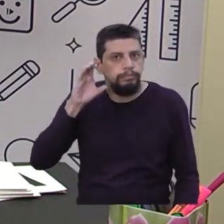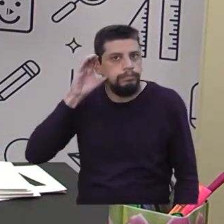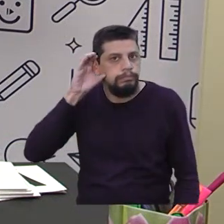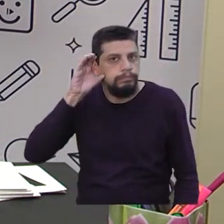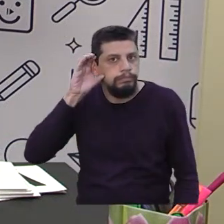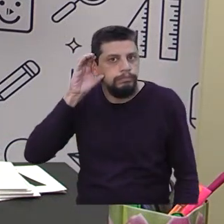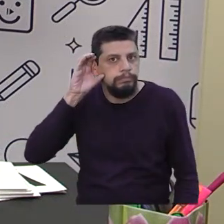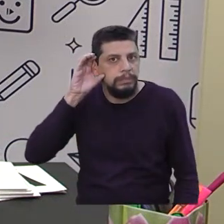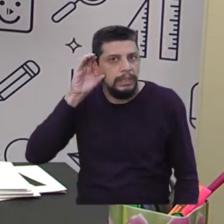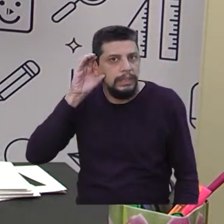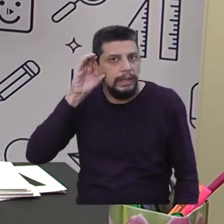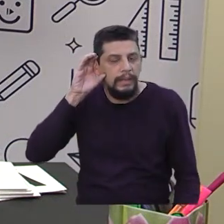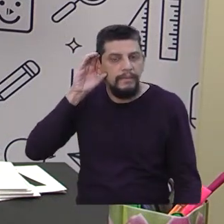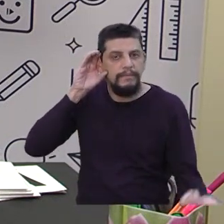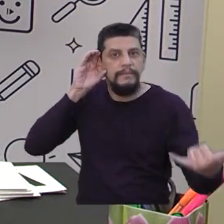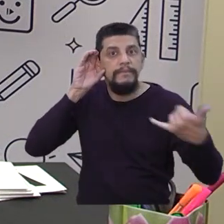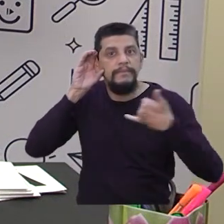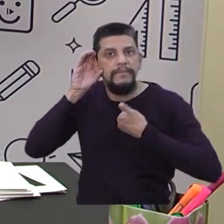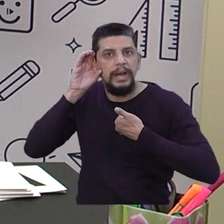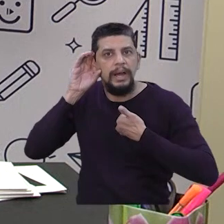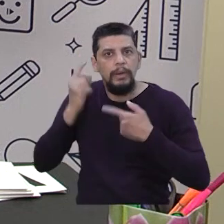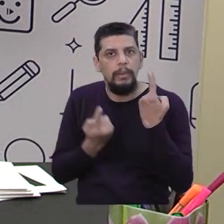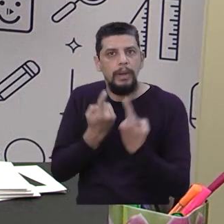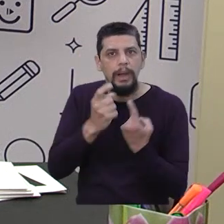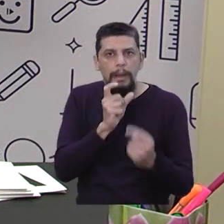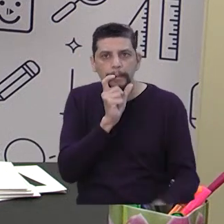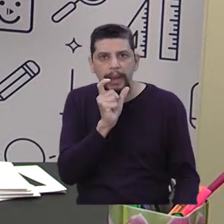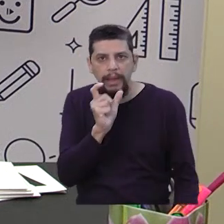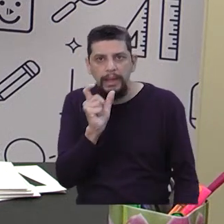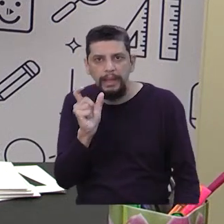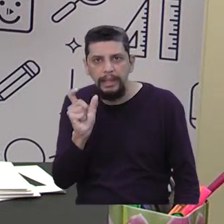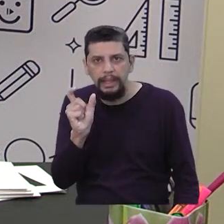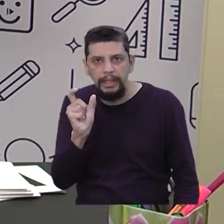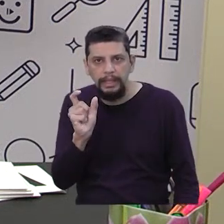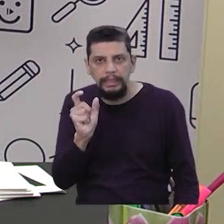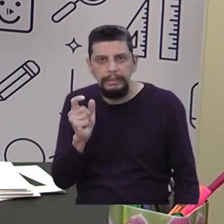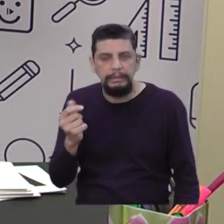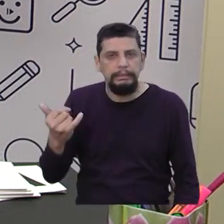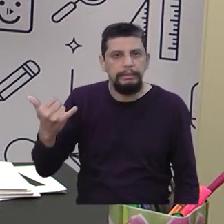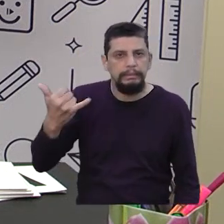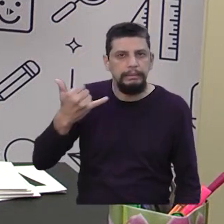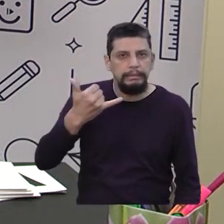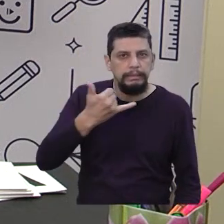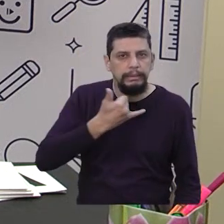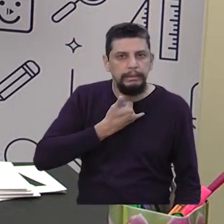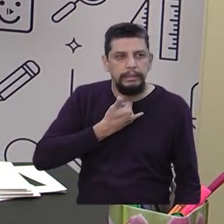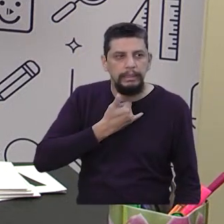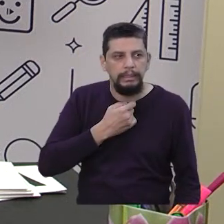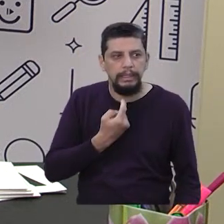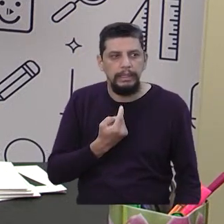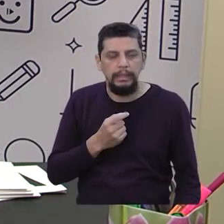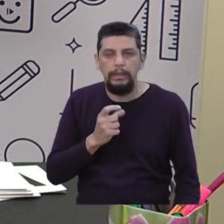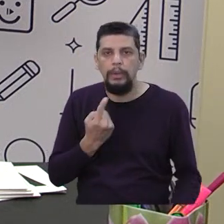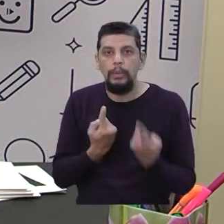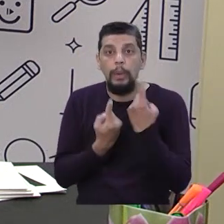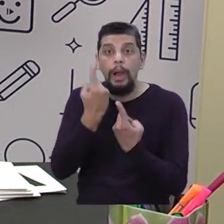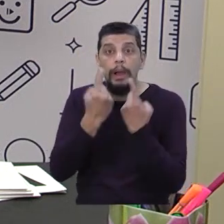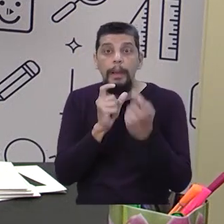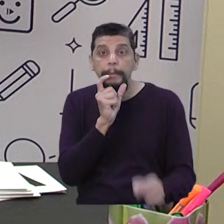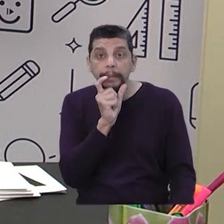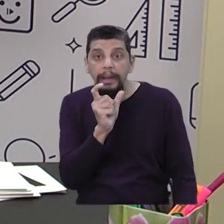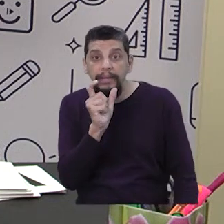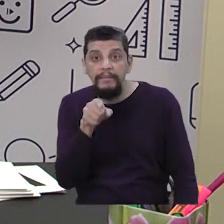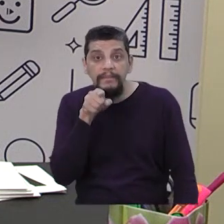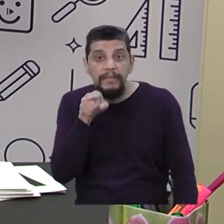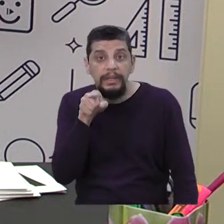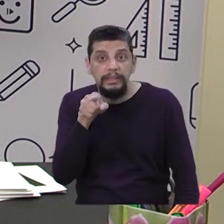aqui que eu consigo ouvir bem. Falem lá para mim, qual é a palavra que vocês... Ó, vou falar aqui para vocês me escutarem. Qual é